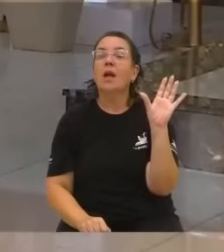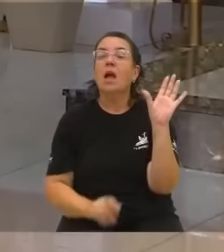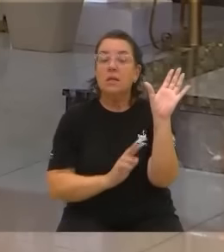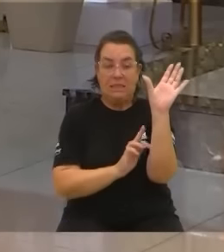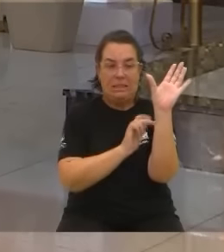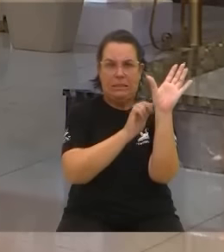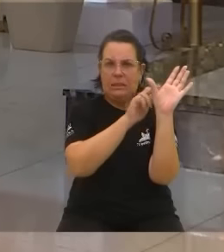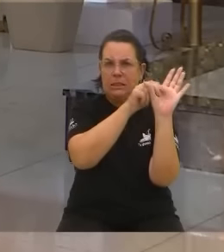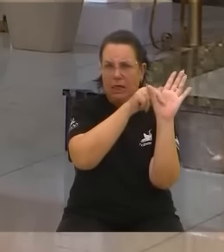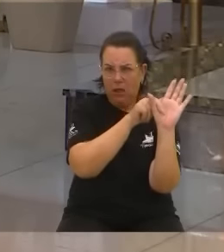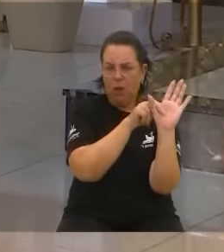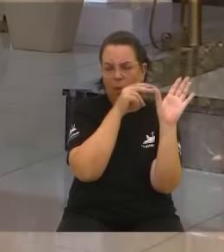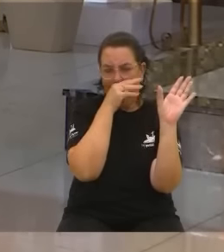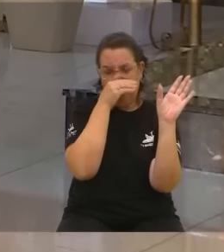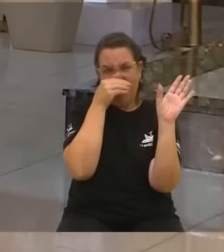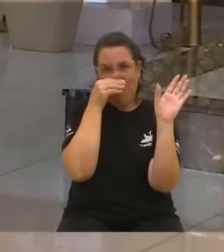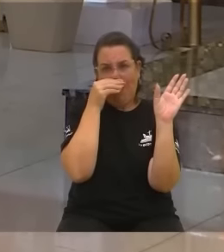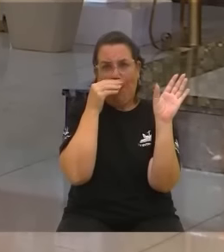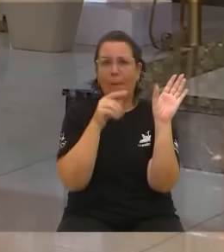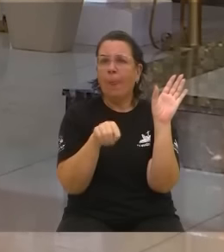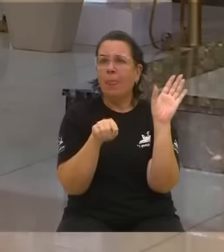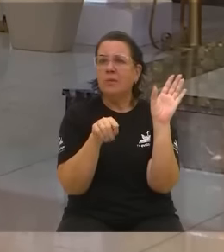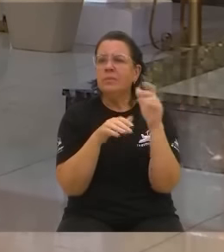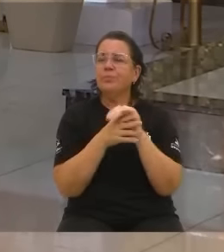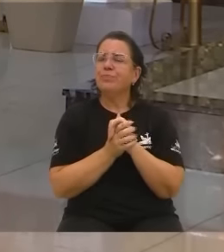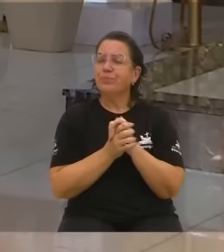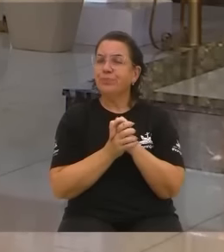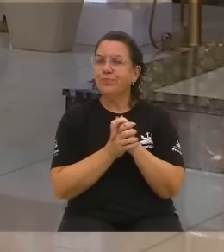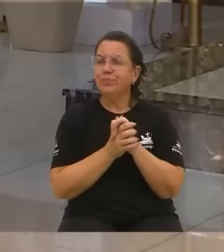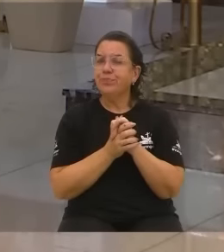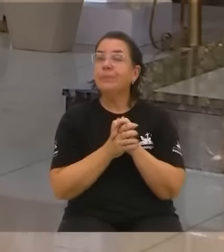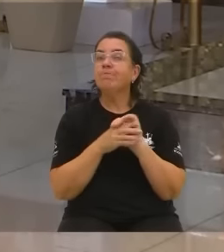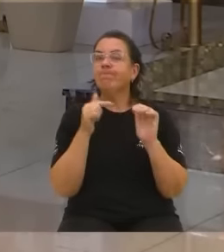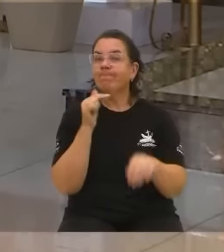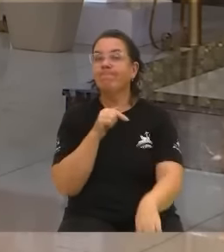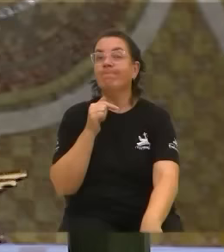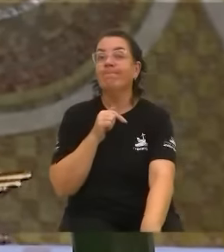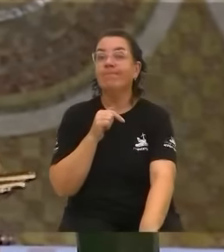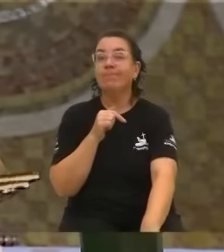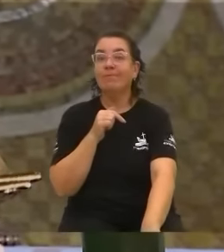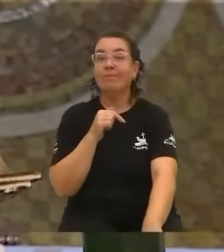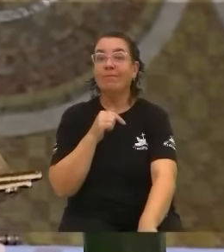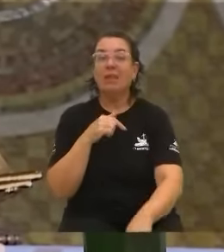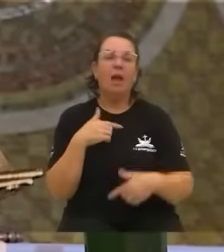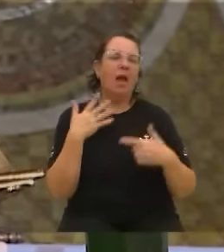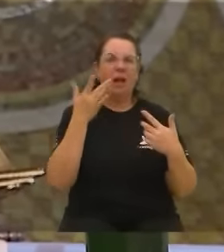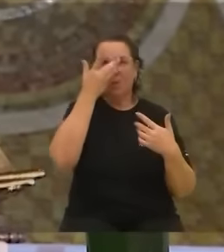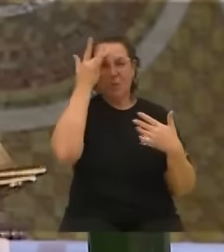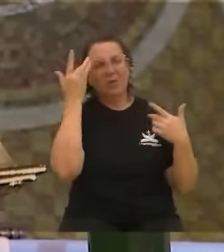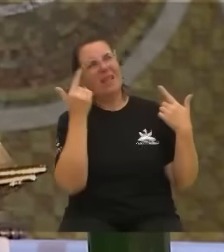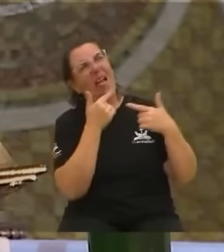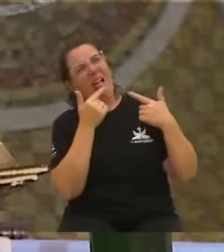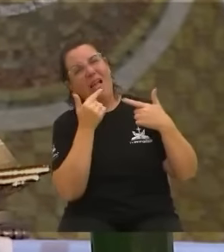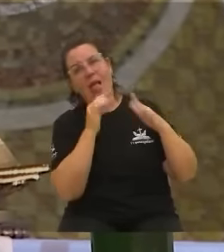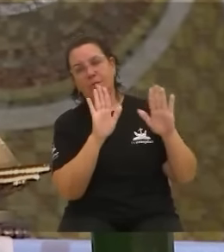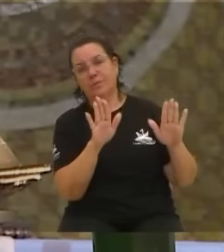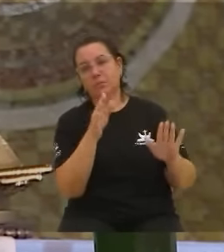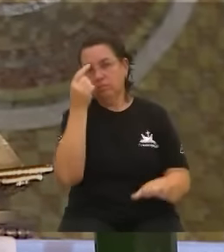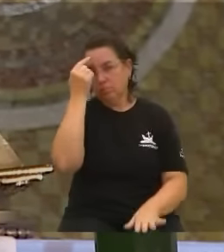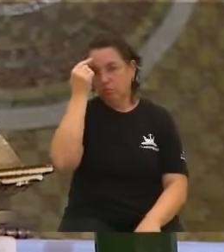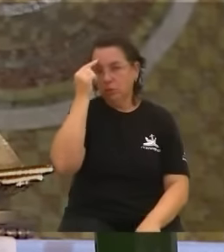Zaqueu, será que você não entende que Zaqueu se expôs ao ridículo? Para aí, para